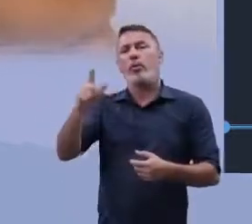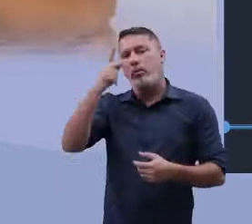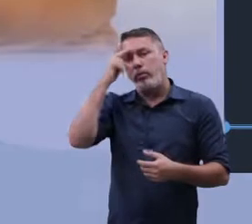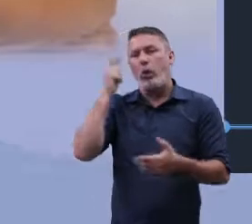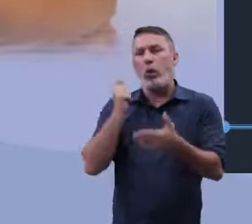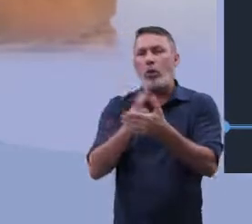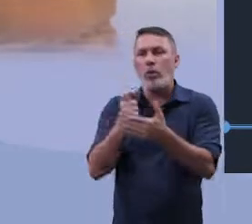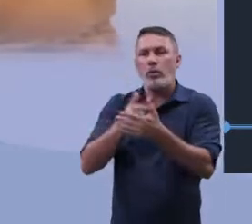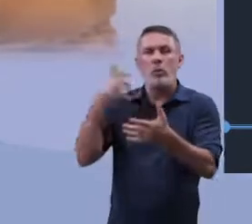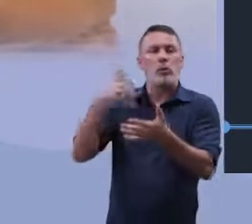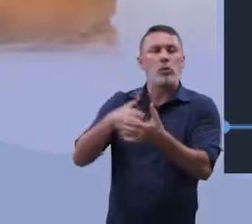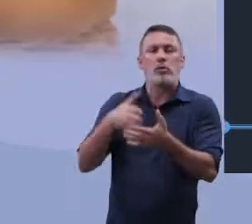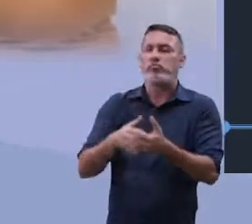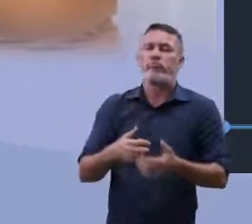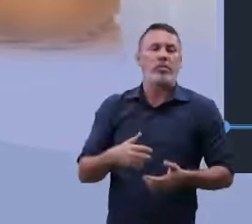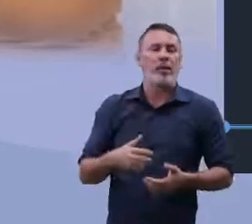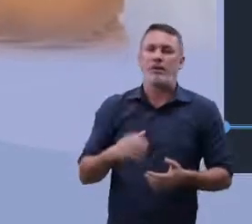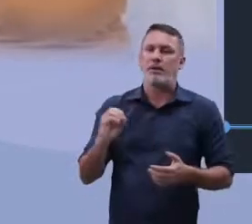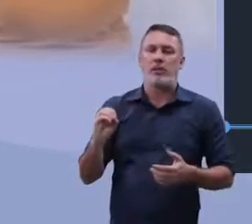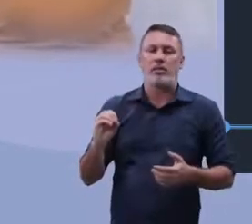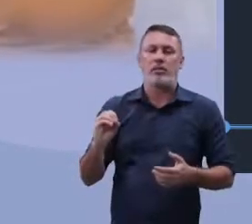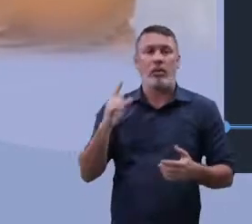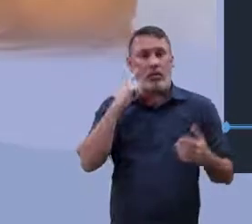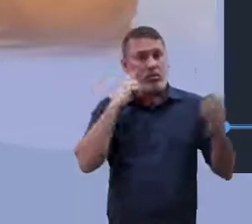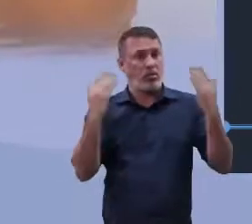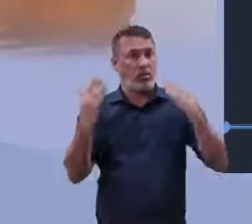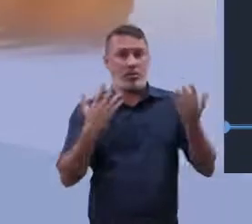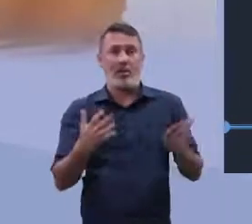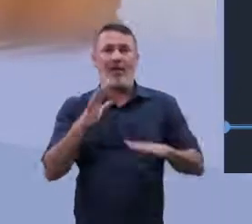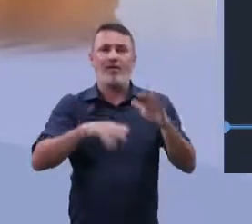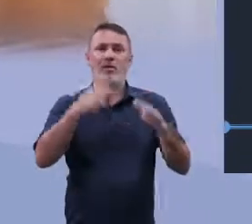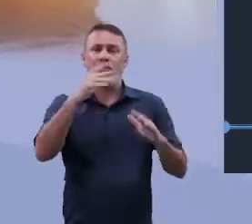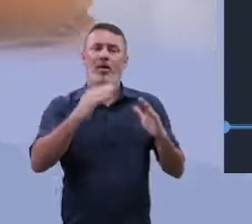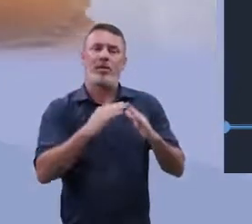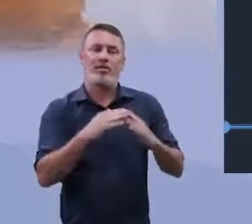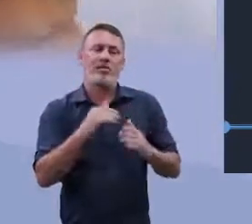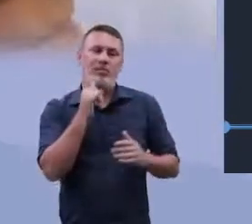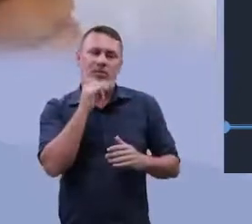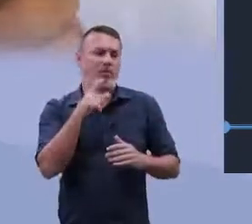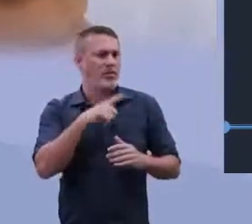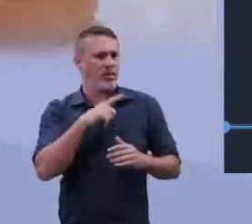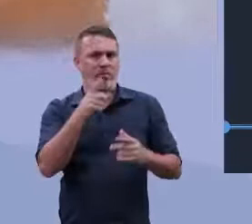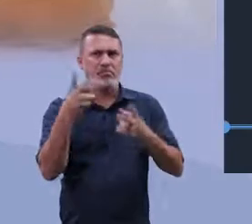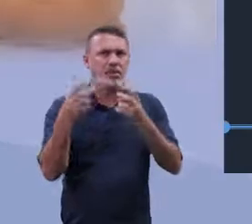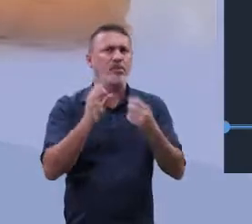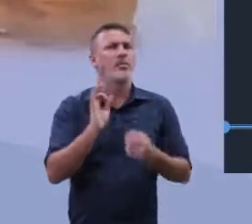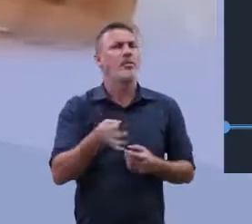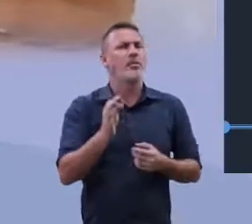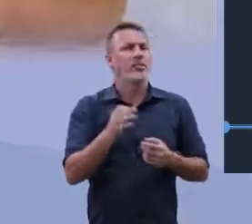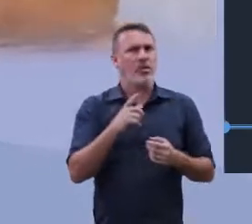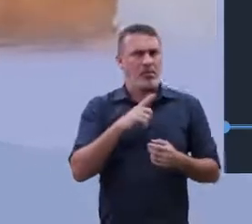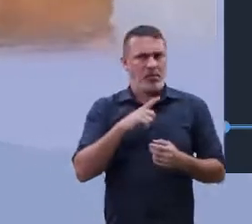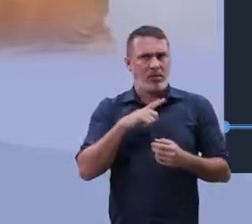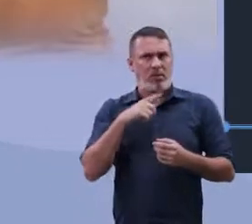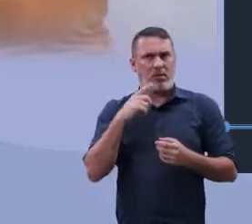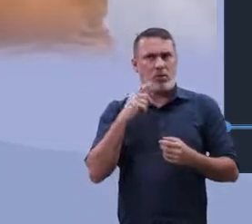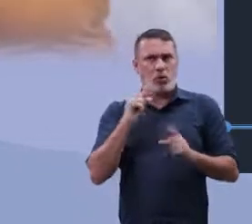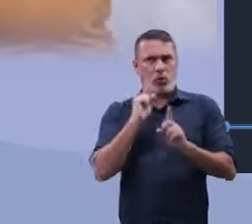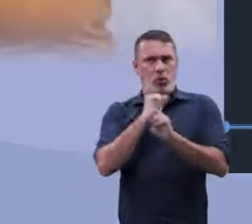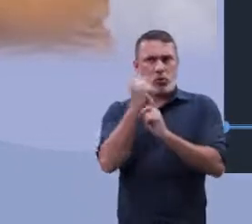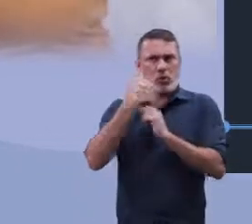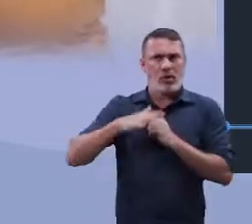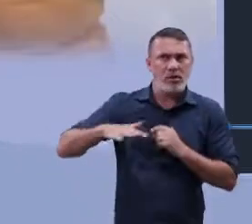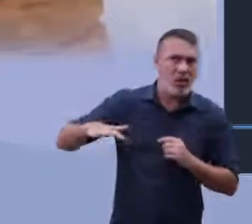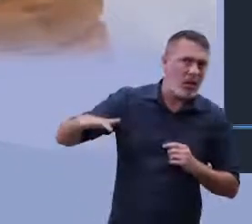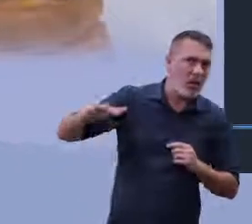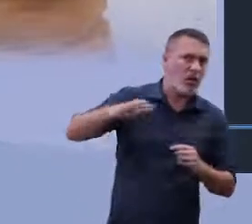outras pessoas não têm. Vamos fazer pelo exemplo. Às vezes dentro da sua casa aí você tem vários aspectos. Mas será que todo